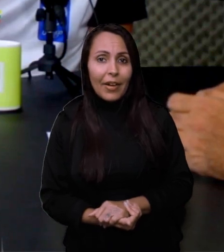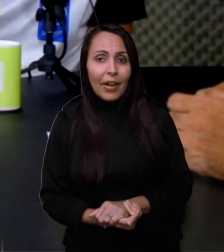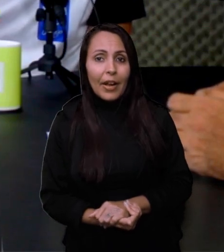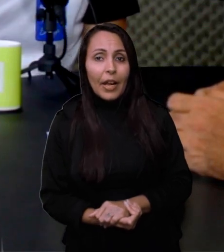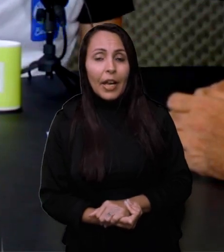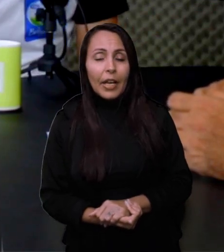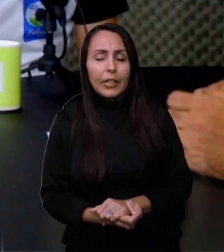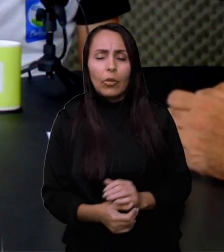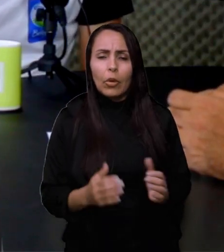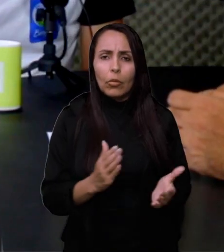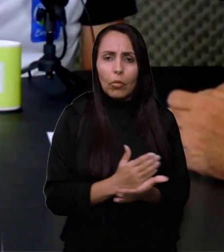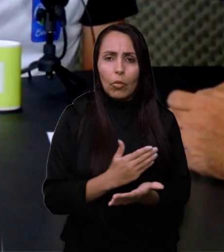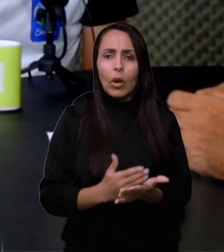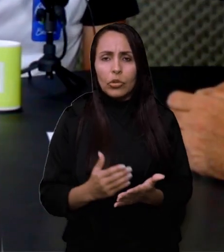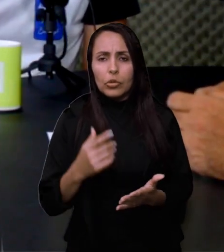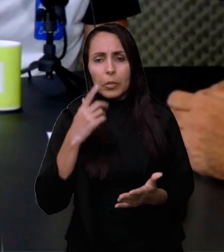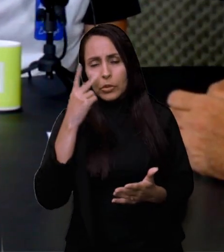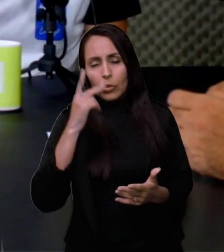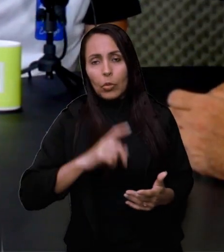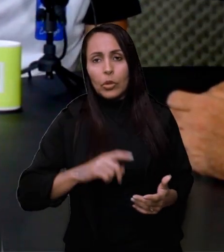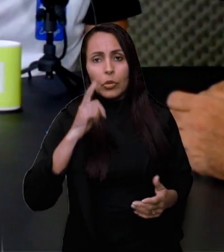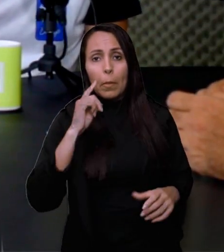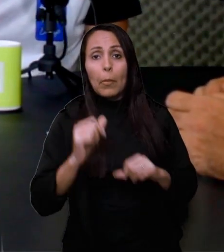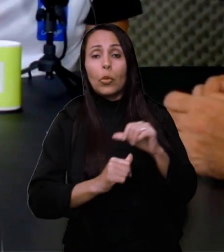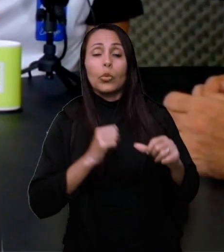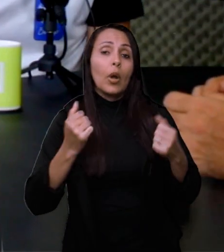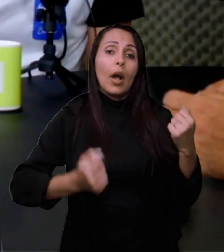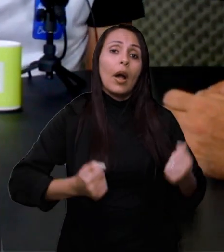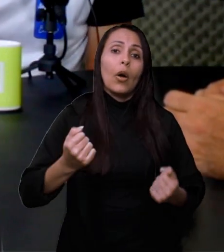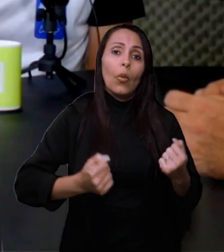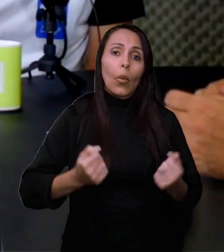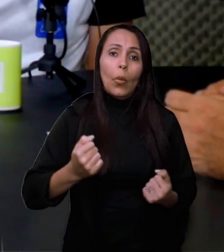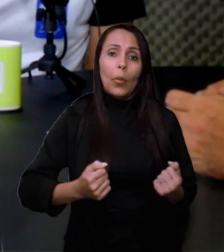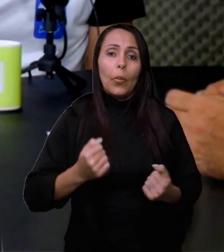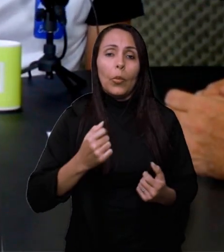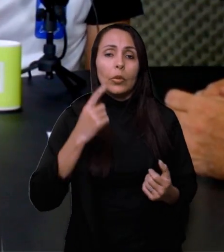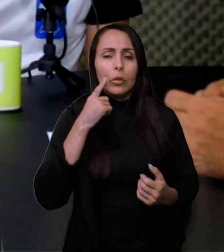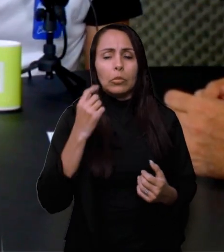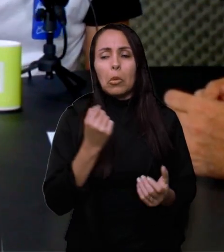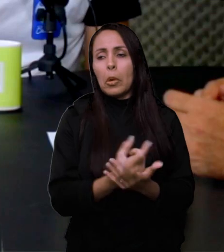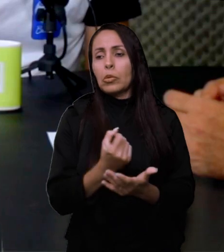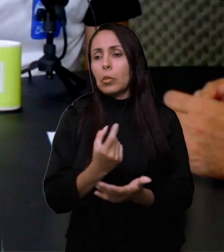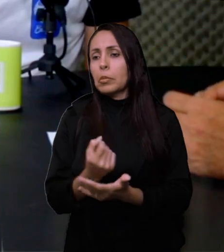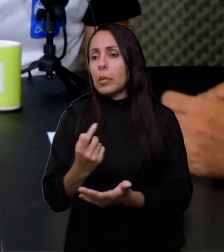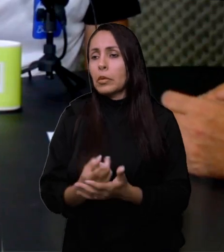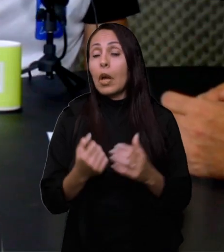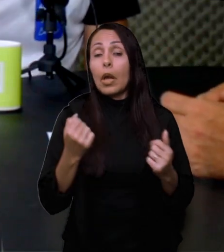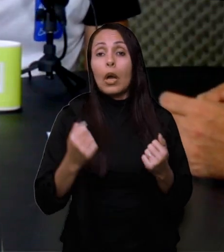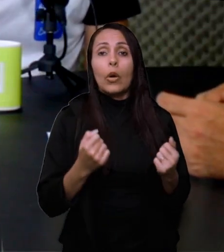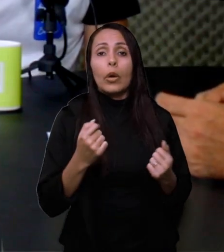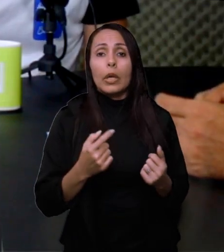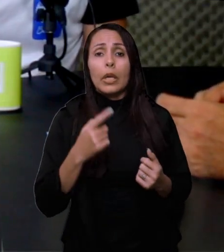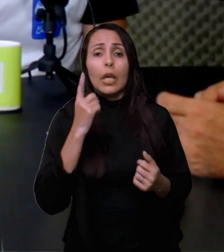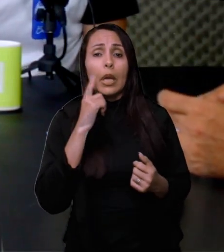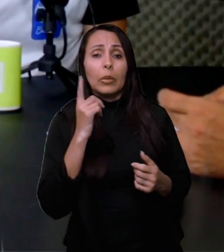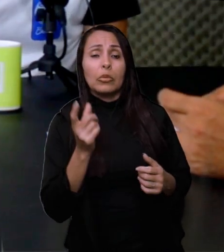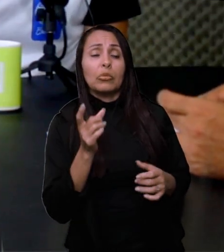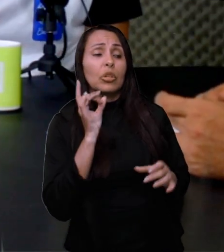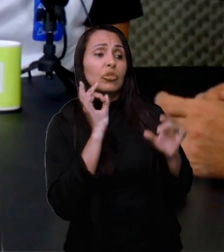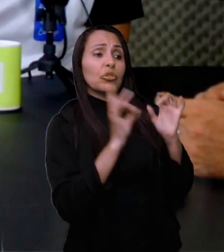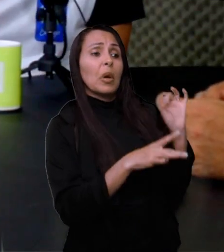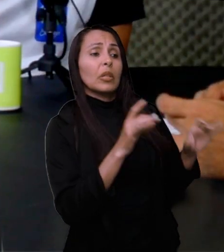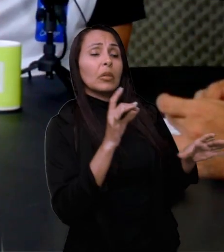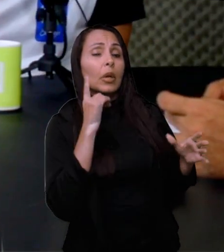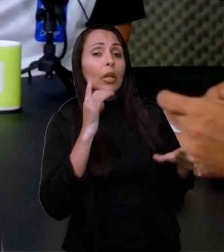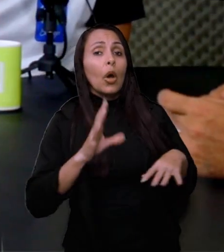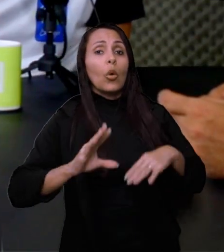gente que consegue, né, muda o carro. Fica mudando carro para lá, carro para cá. E para onde é que vai tudo isso? Os